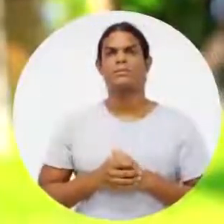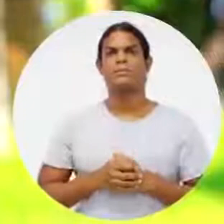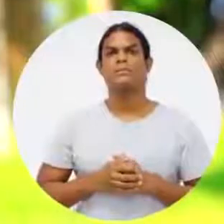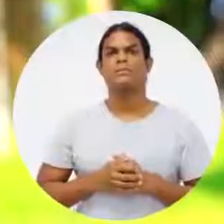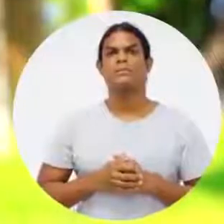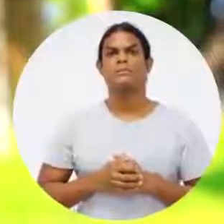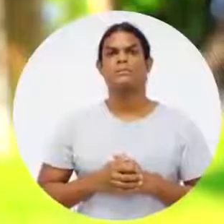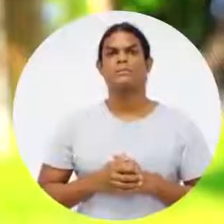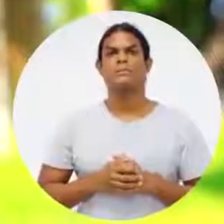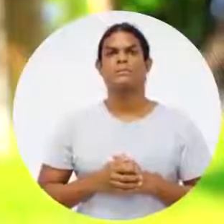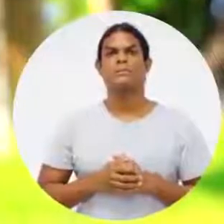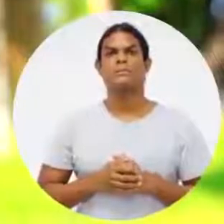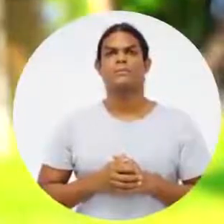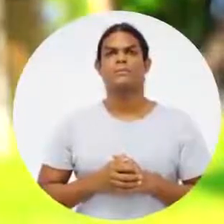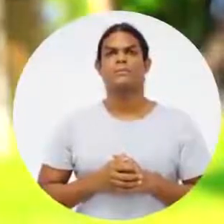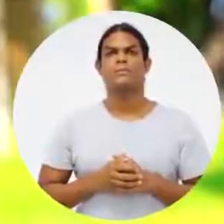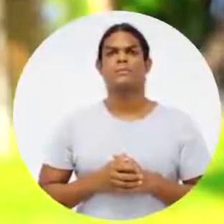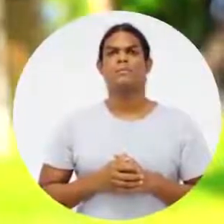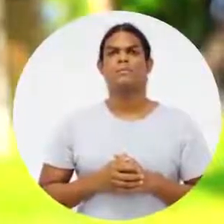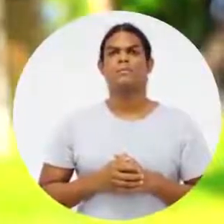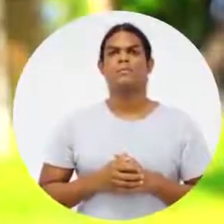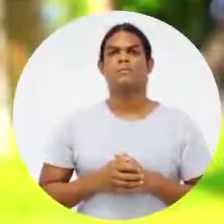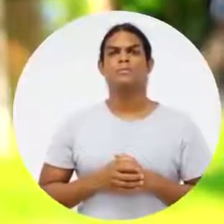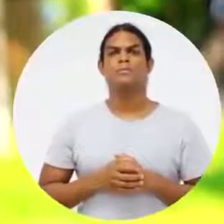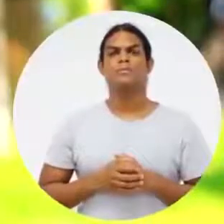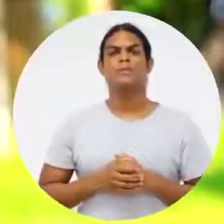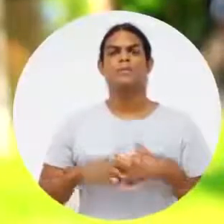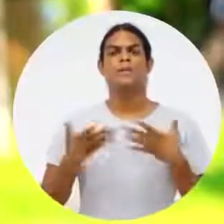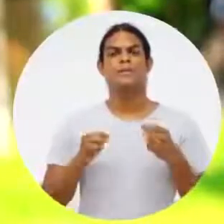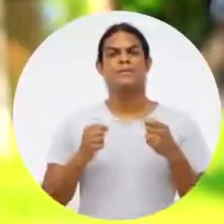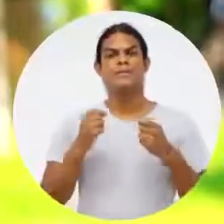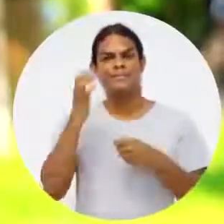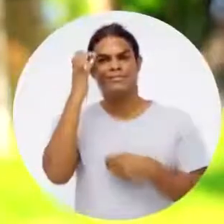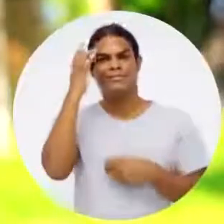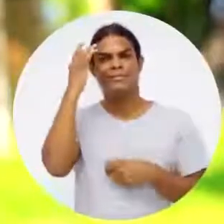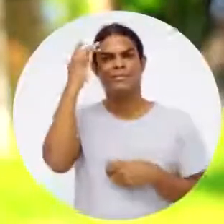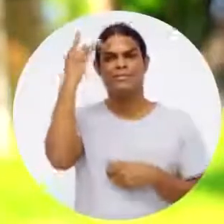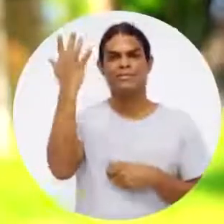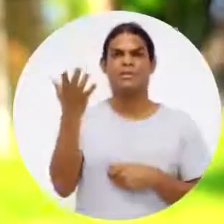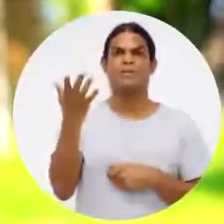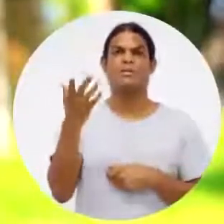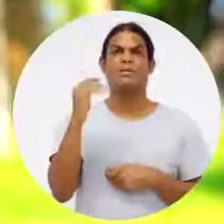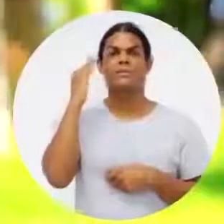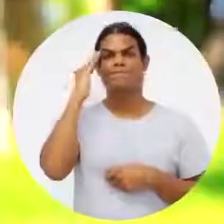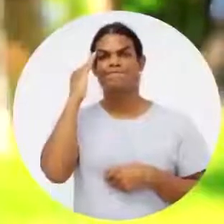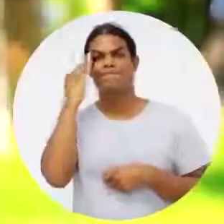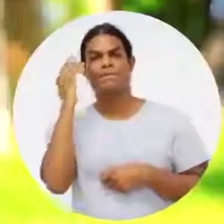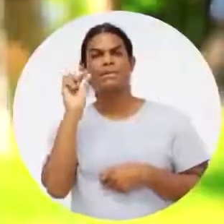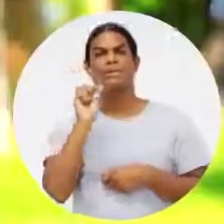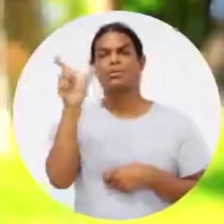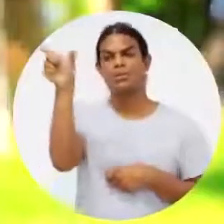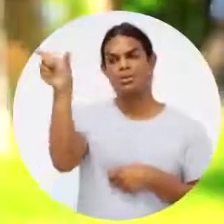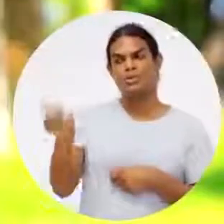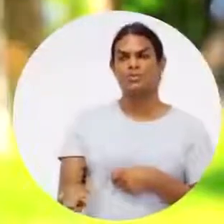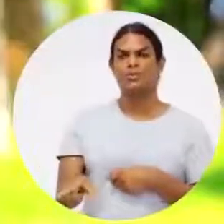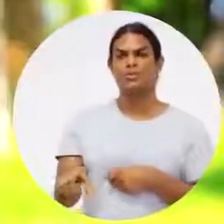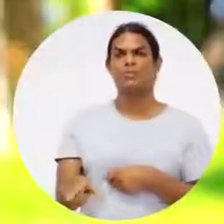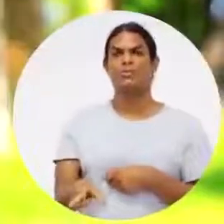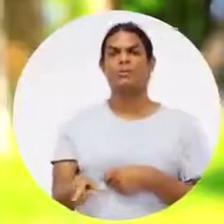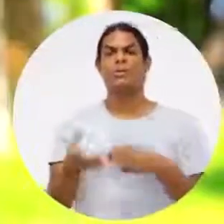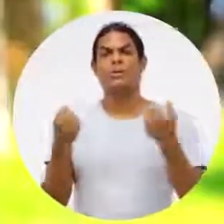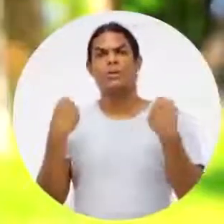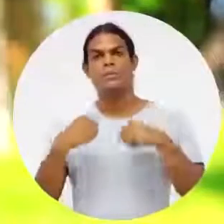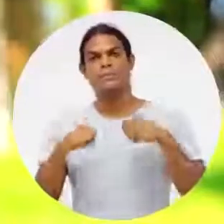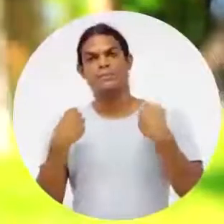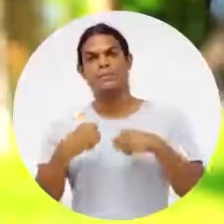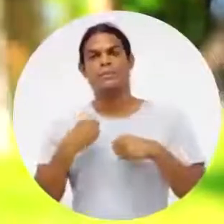mais gritante através dessa recorrência. Após isso, fica mais fácil a gente entender o que é que o usuário deseja, o que o